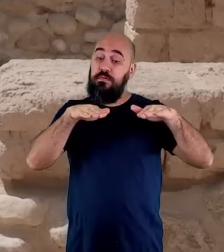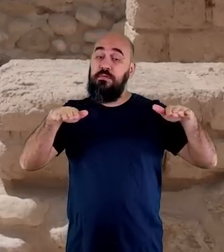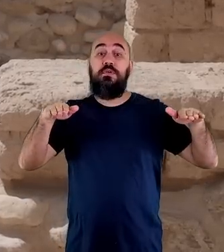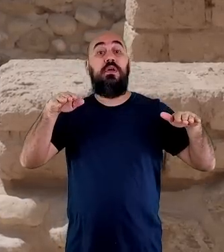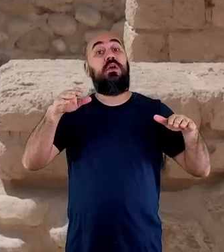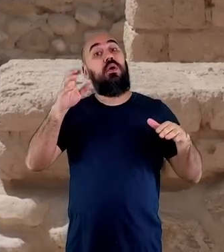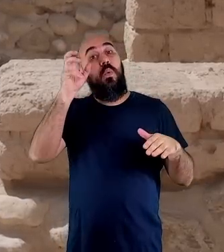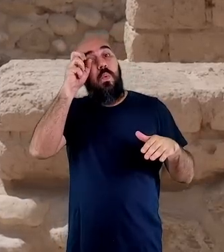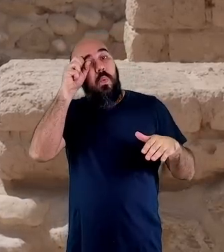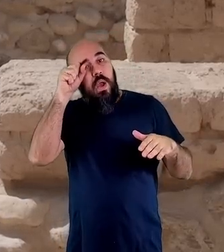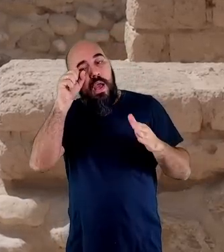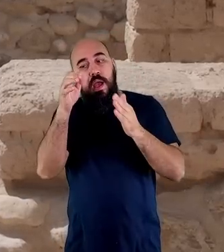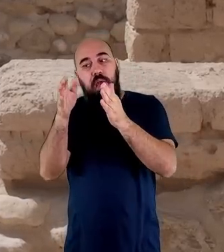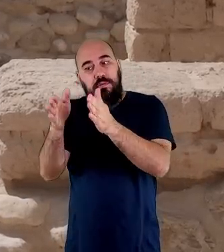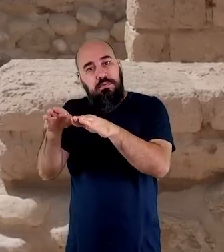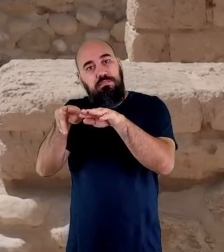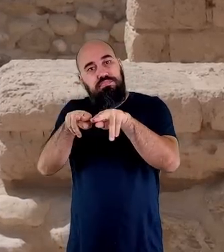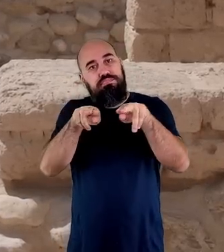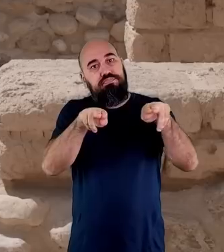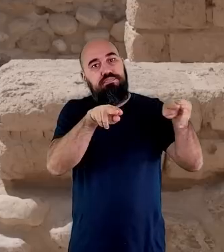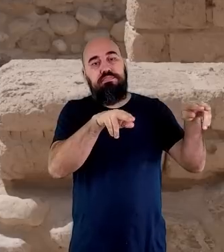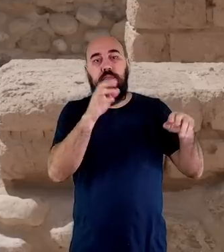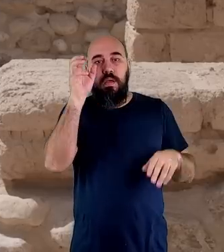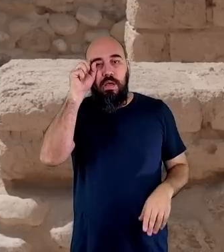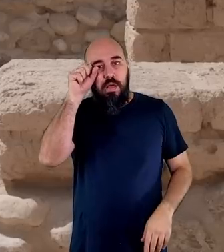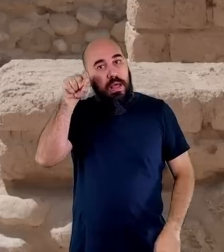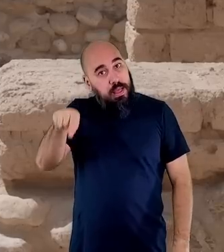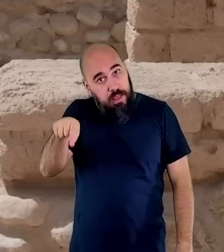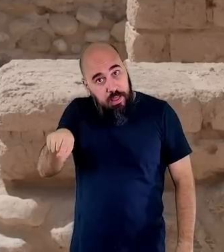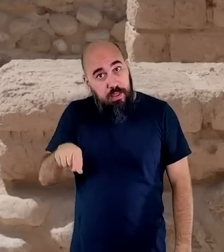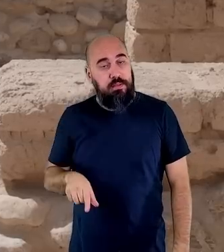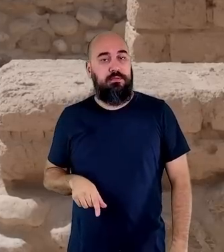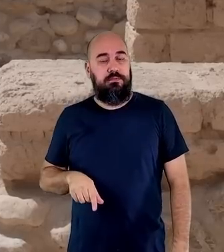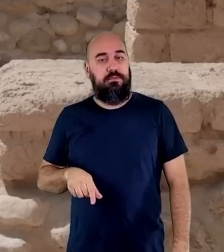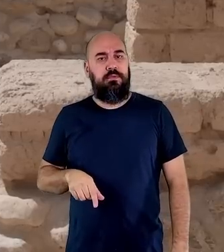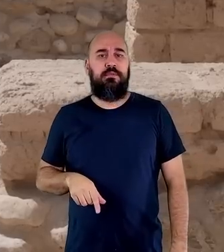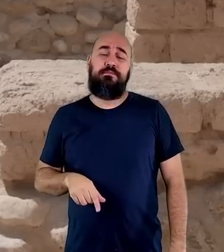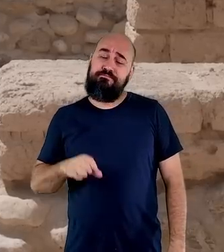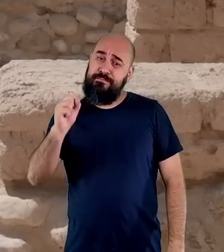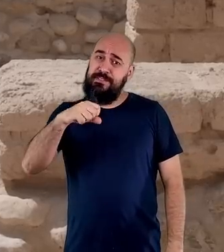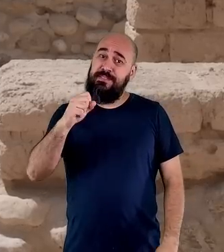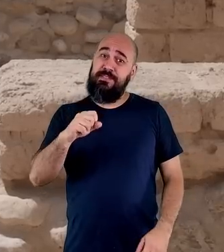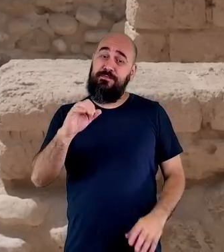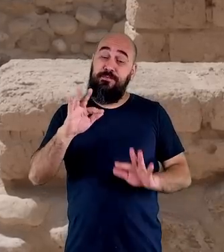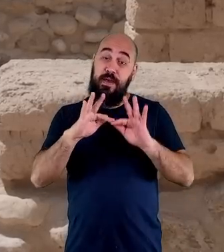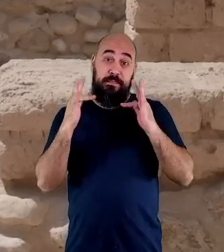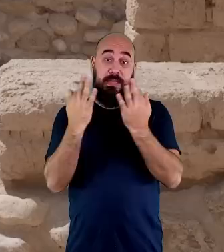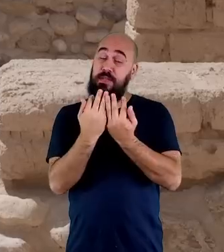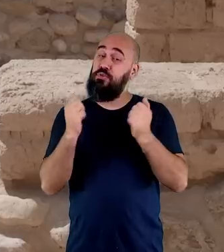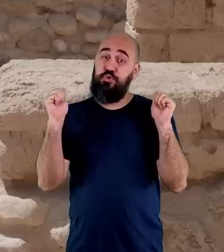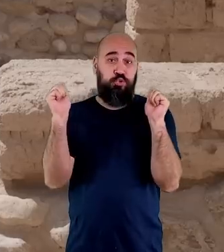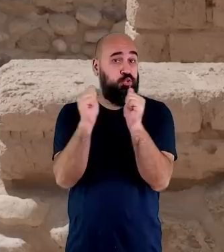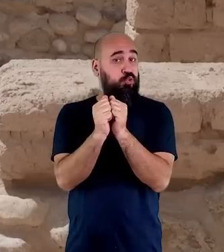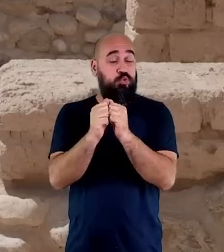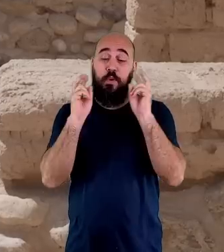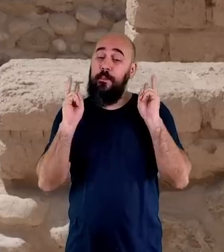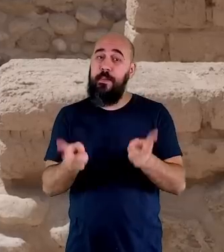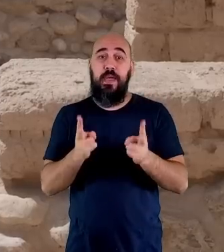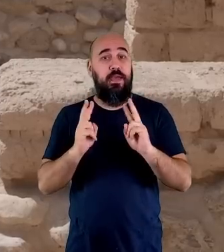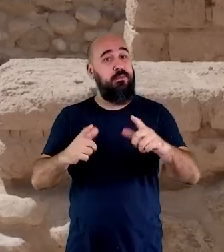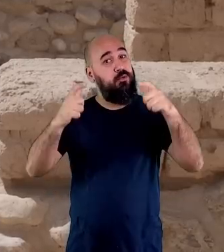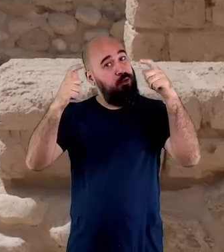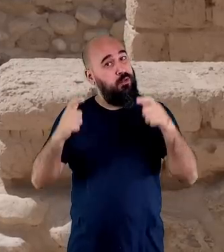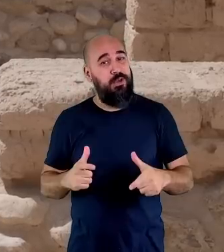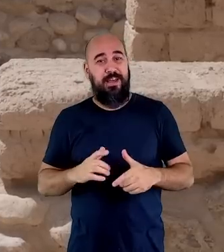alojamento para toda a família. Eu sei que pode parecer estranho para a nossa cultura, mas a família inteira dormia no mesmo cômodo. E eles